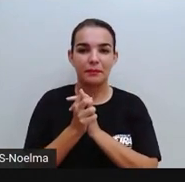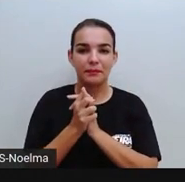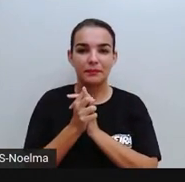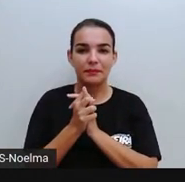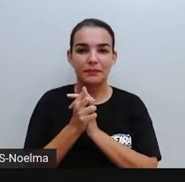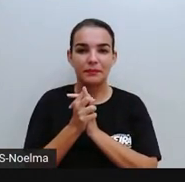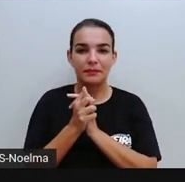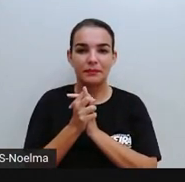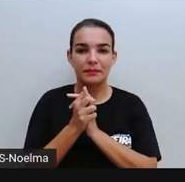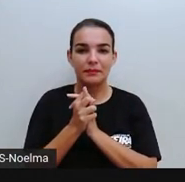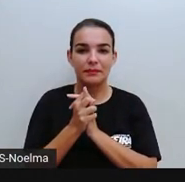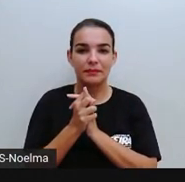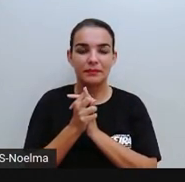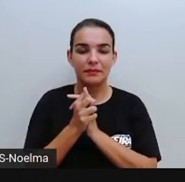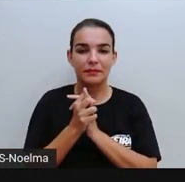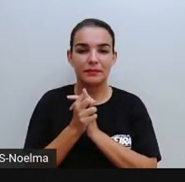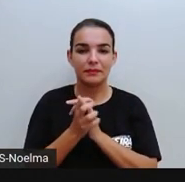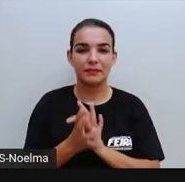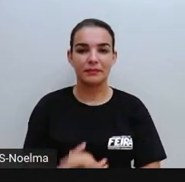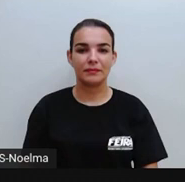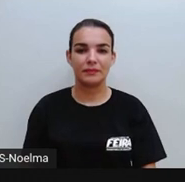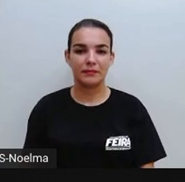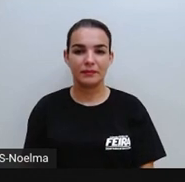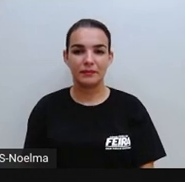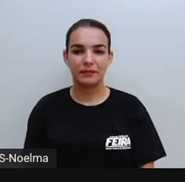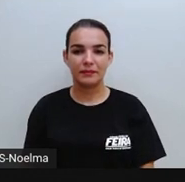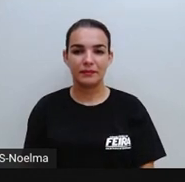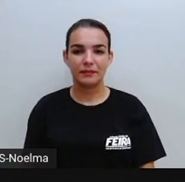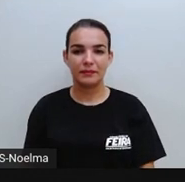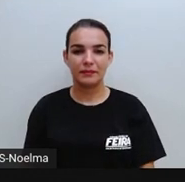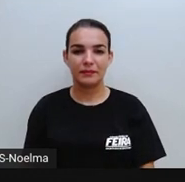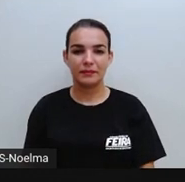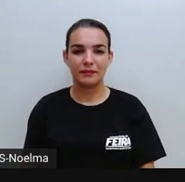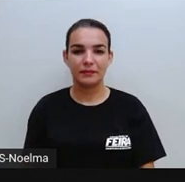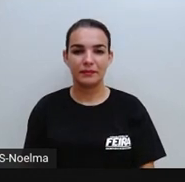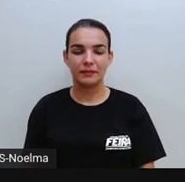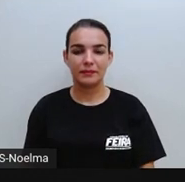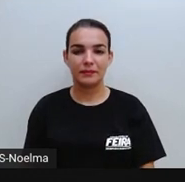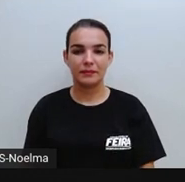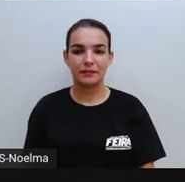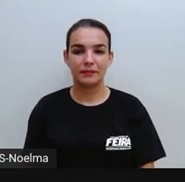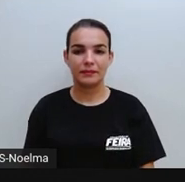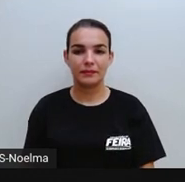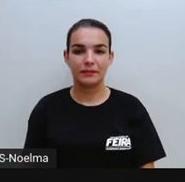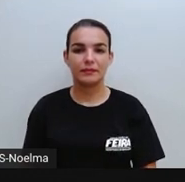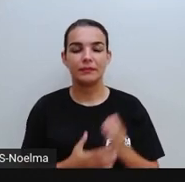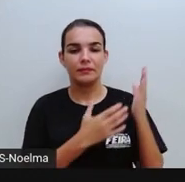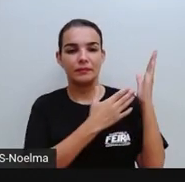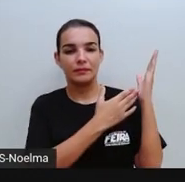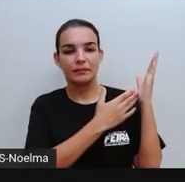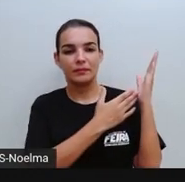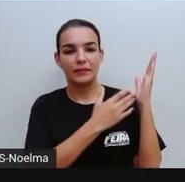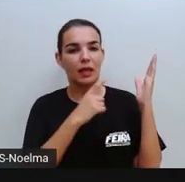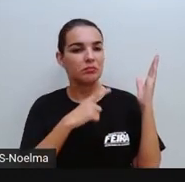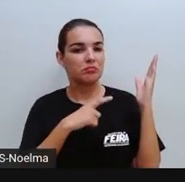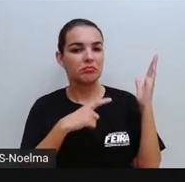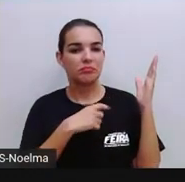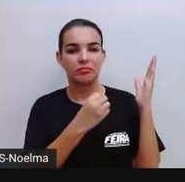trans Transbrasil Cidade FM Eldorado